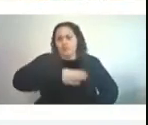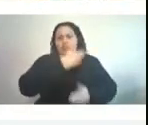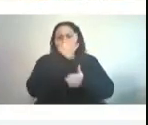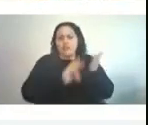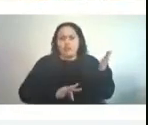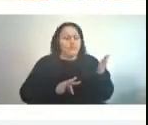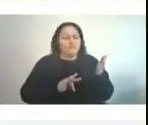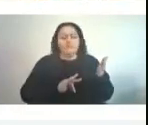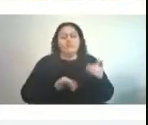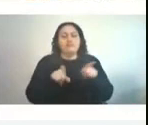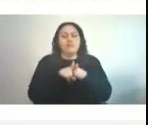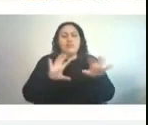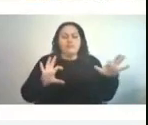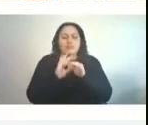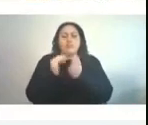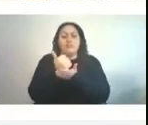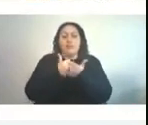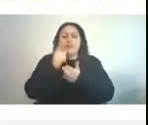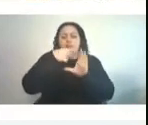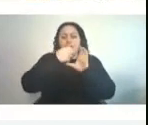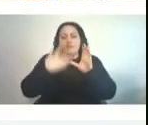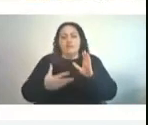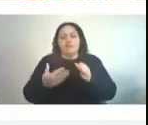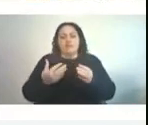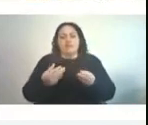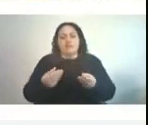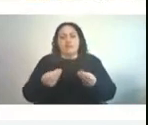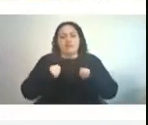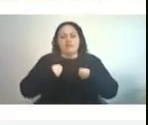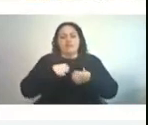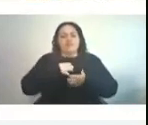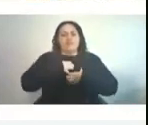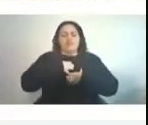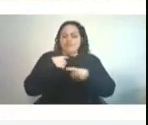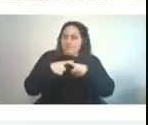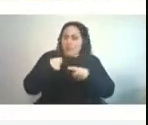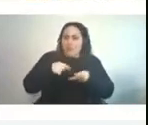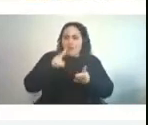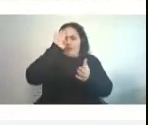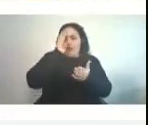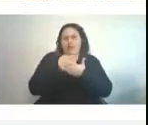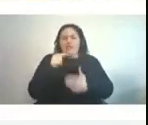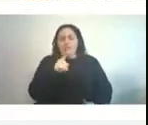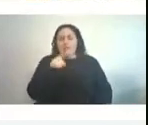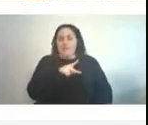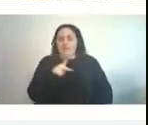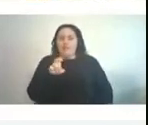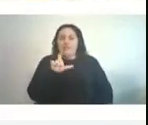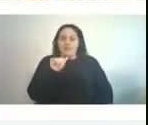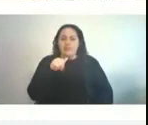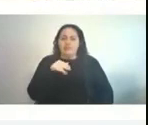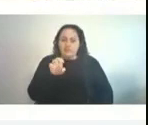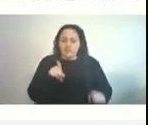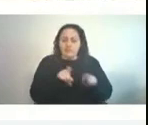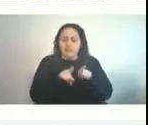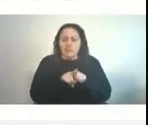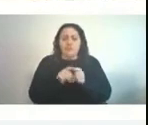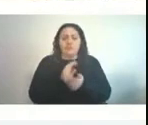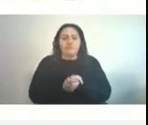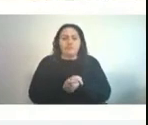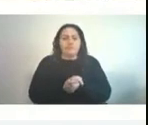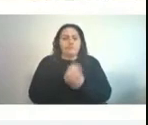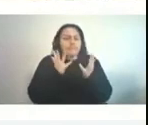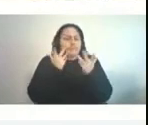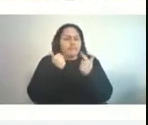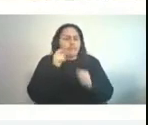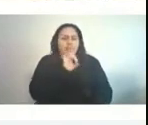fundamentação, foram os aspectos que me tocaram, pois sempre acreditei nisso, também diz a professora Eliane. Maravilhosas as falas,